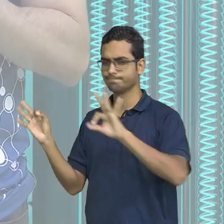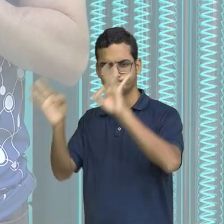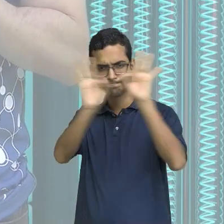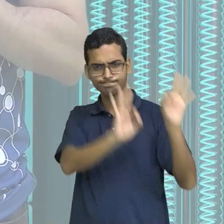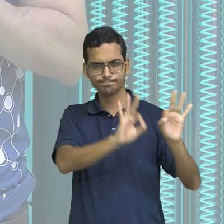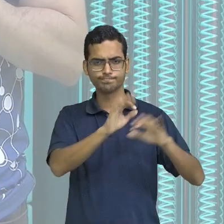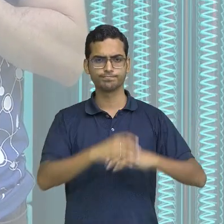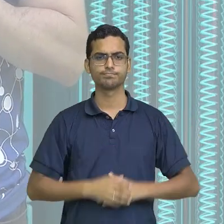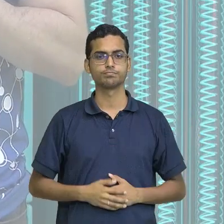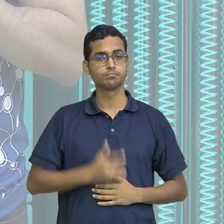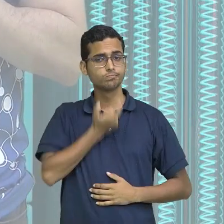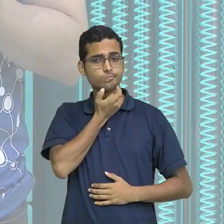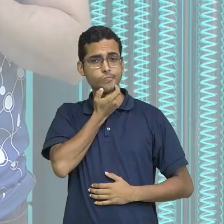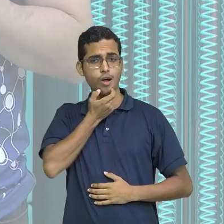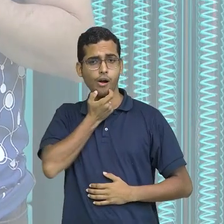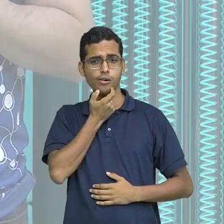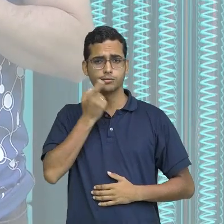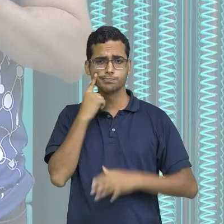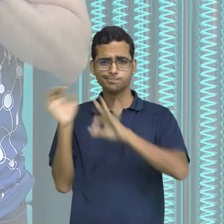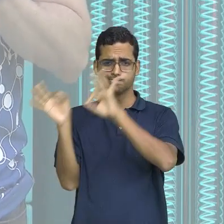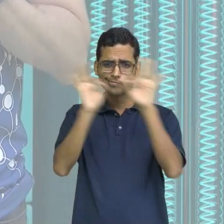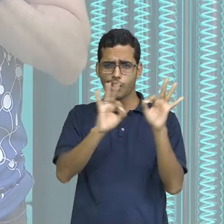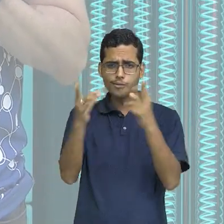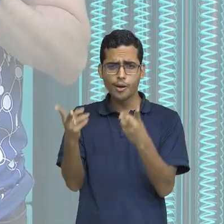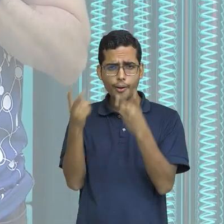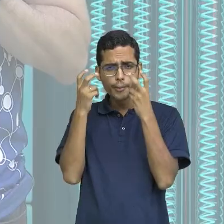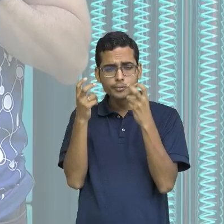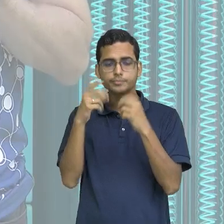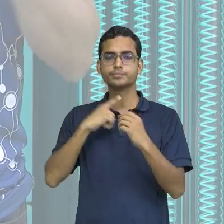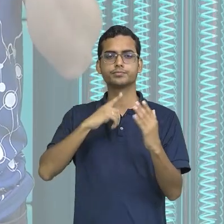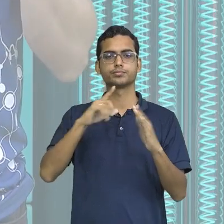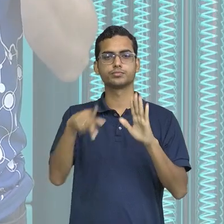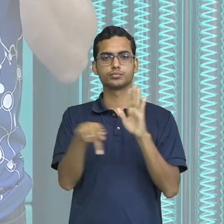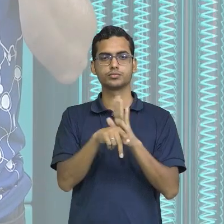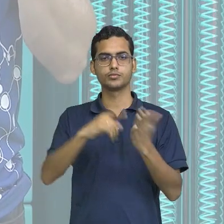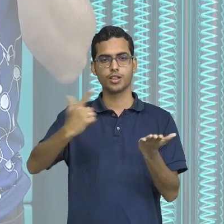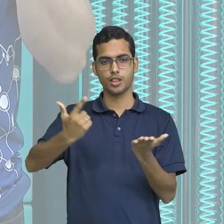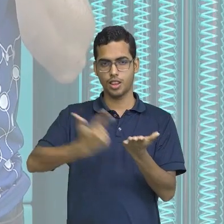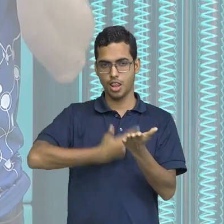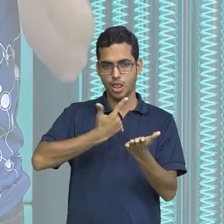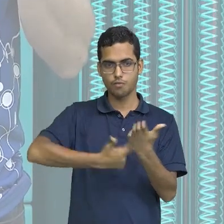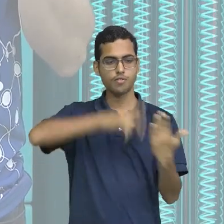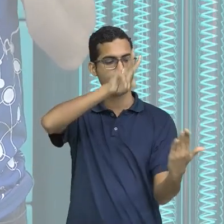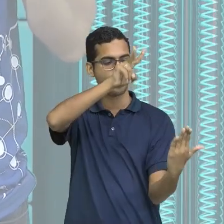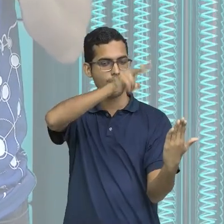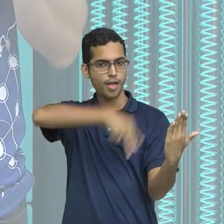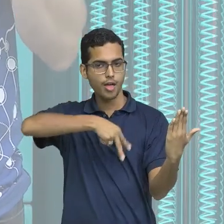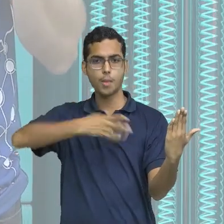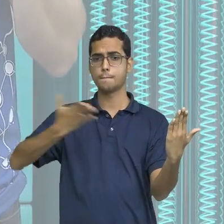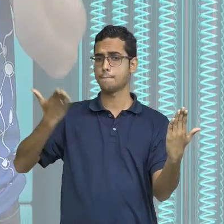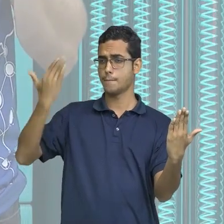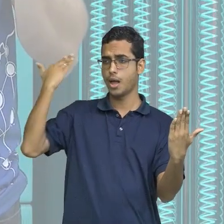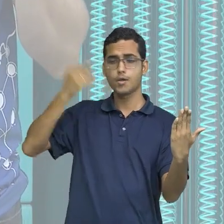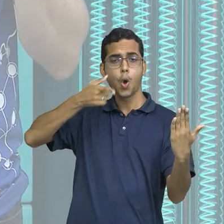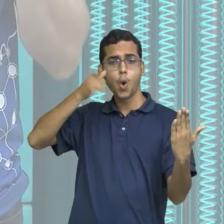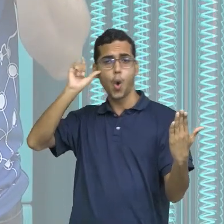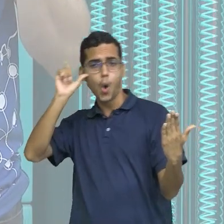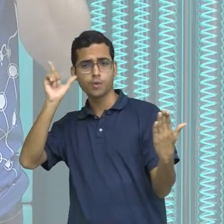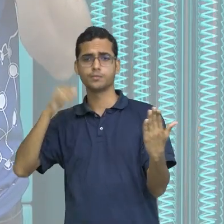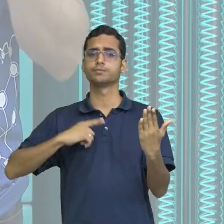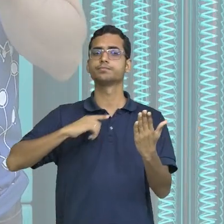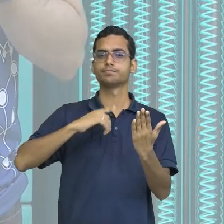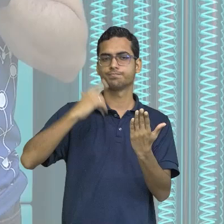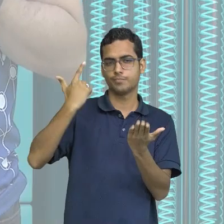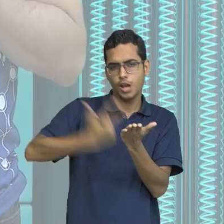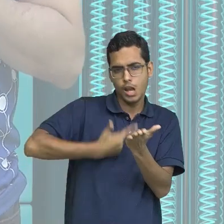em relação a outro passado, tá? Ó, eu estava lendo um livro, é passado. Ó, olha só, ontem eu estava lendo um livro, é